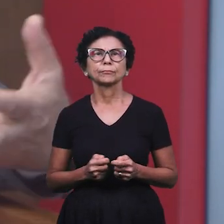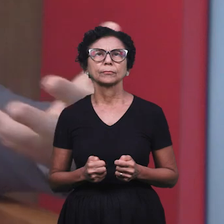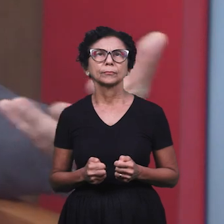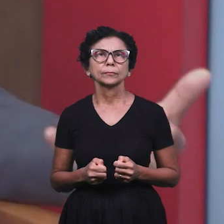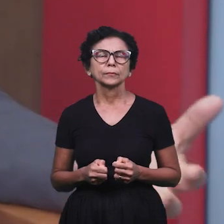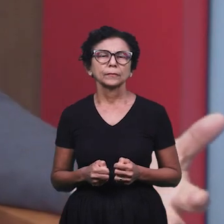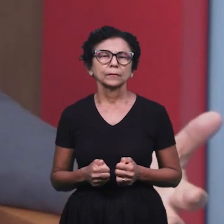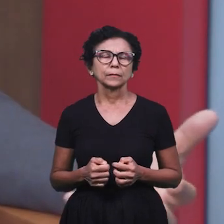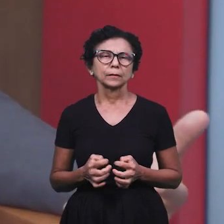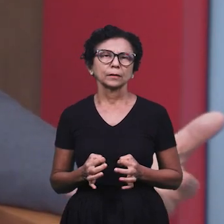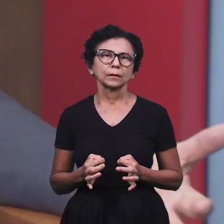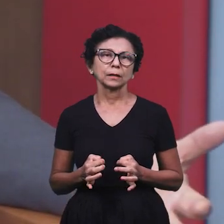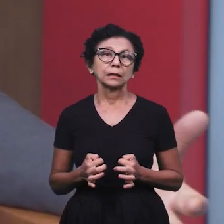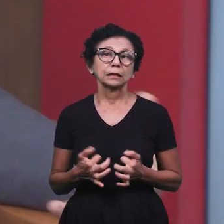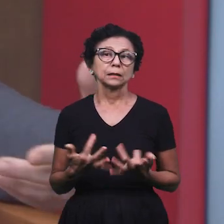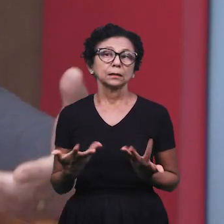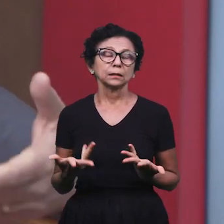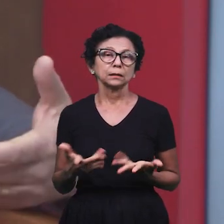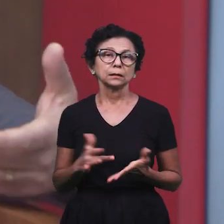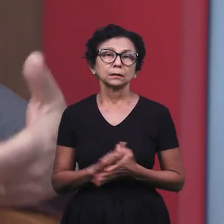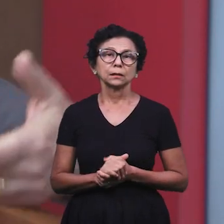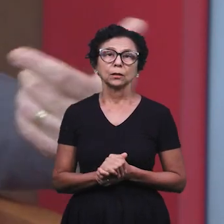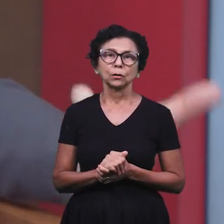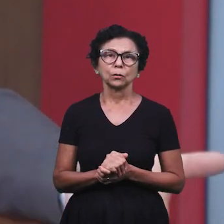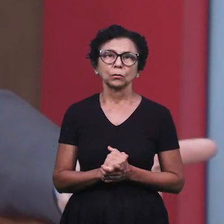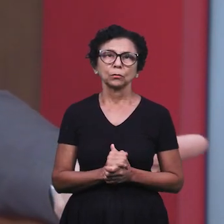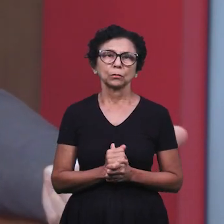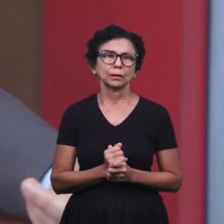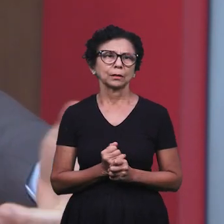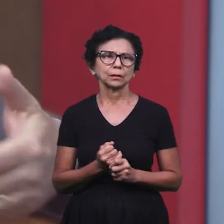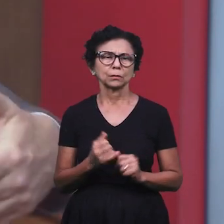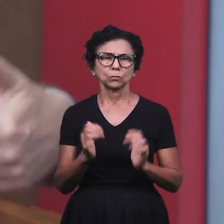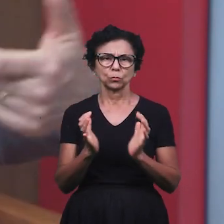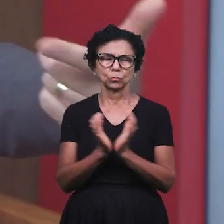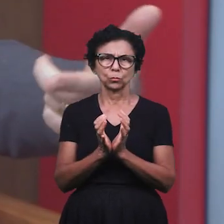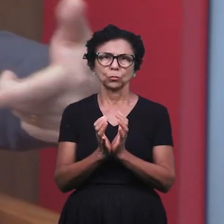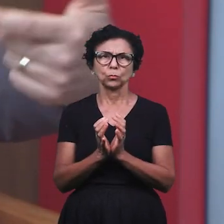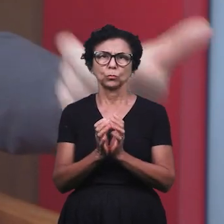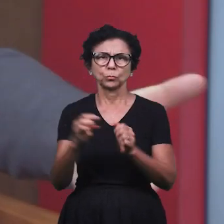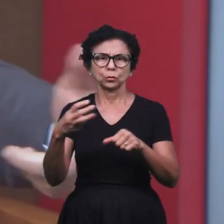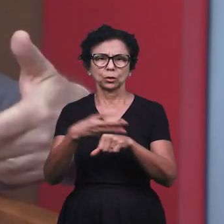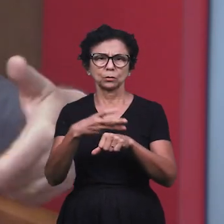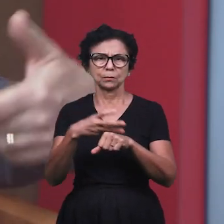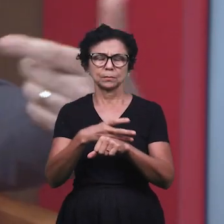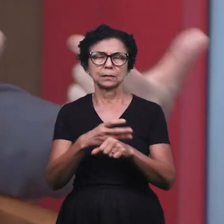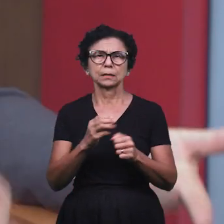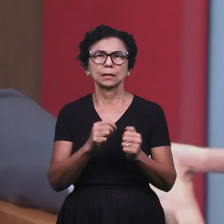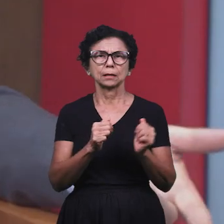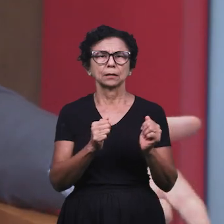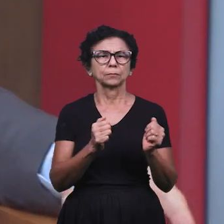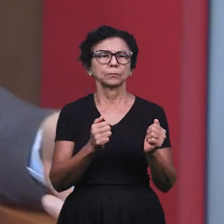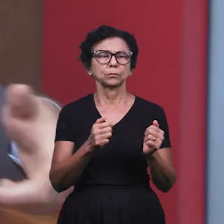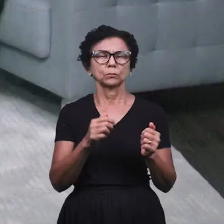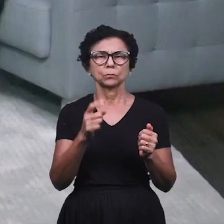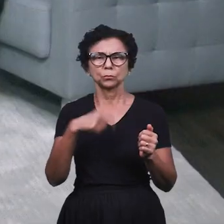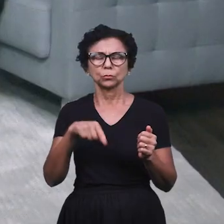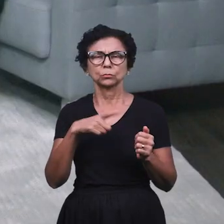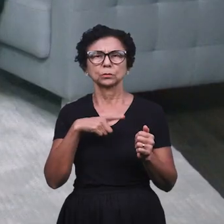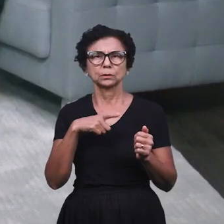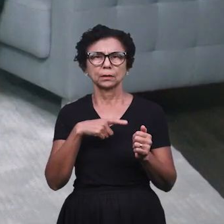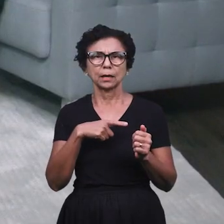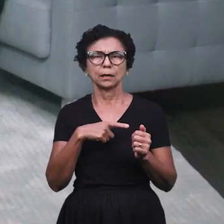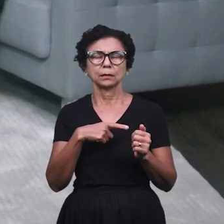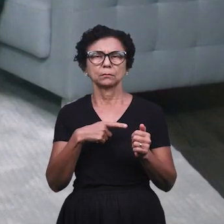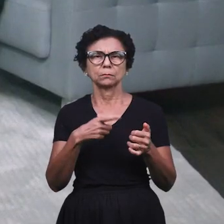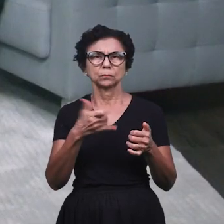eletrônicos no dia a dia da igreja tem aumentado. Os grupos de WhatsApp, você tem o grupo de louvor, o Sim. grupo de intercessão,